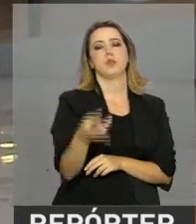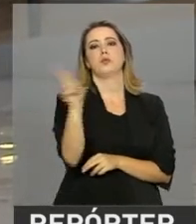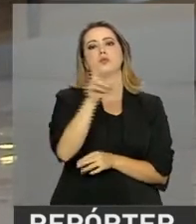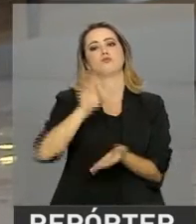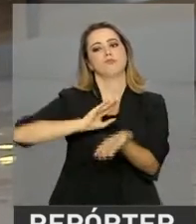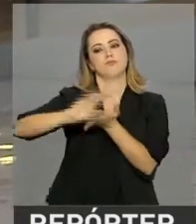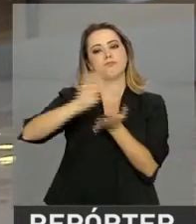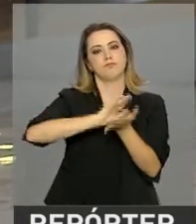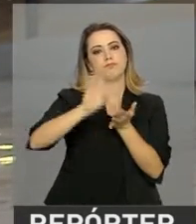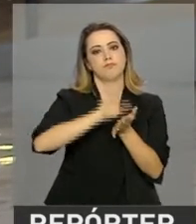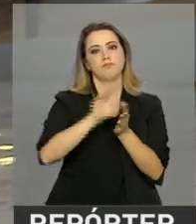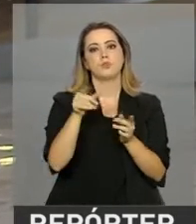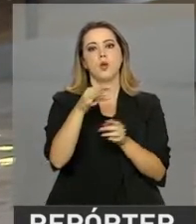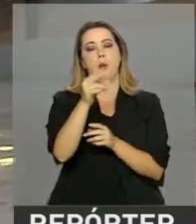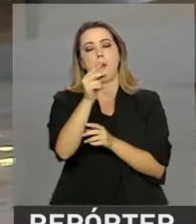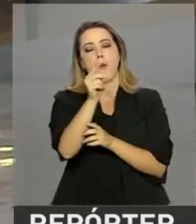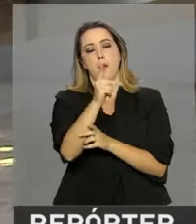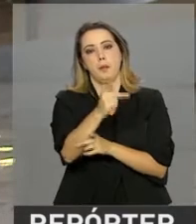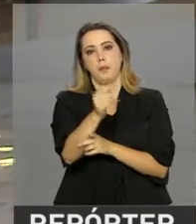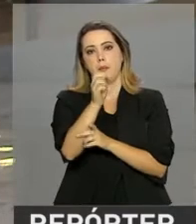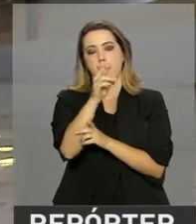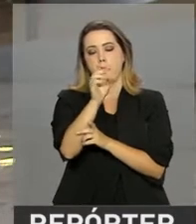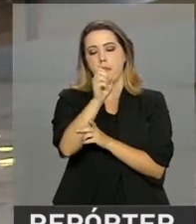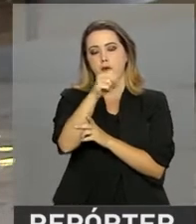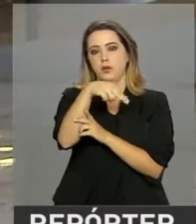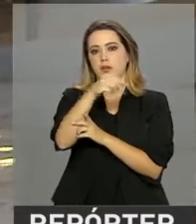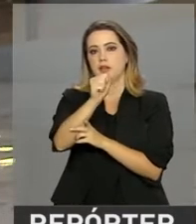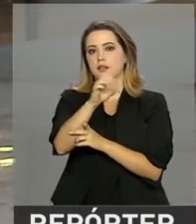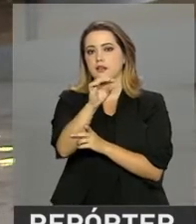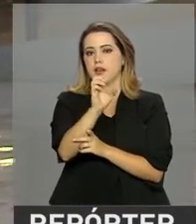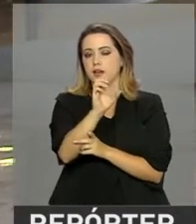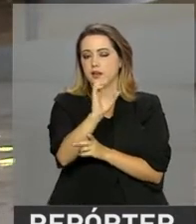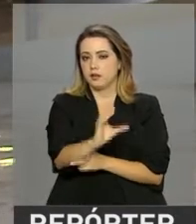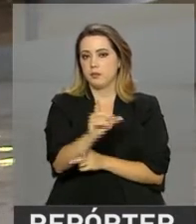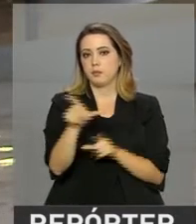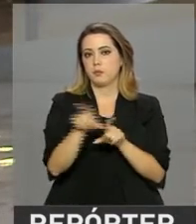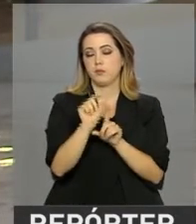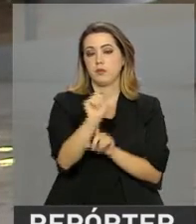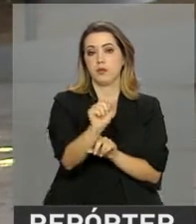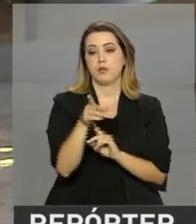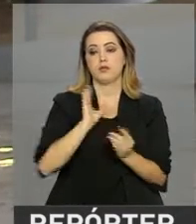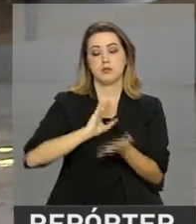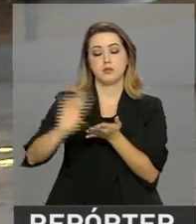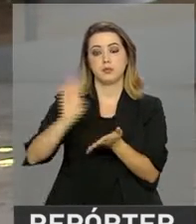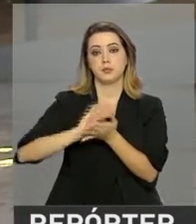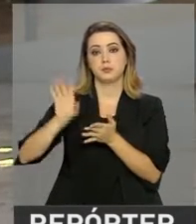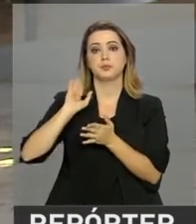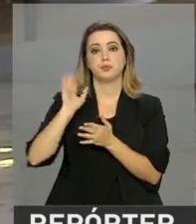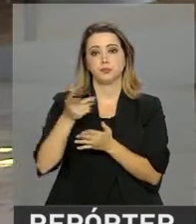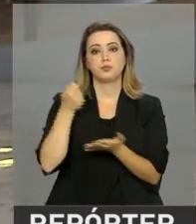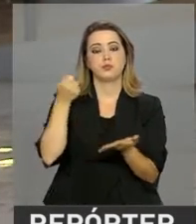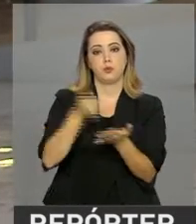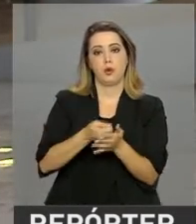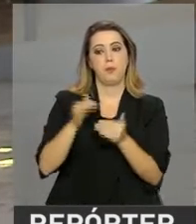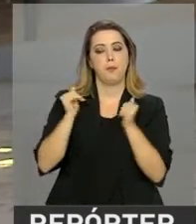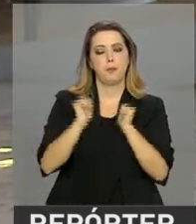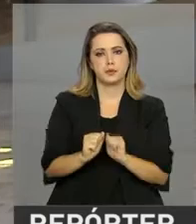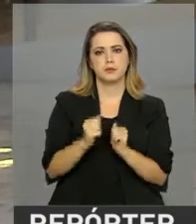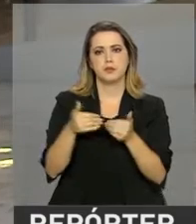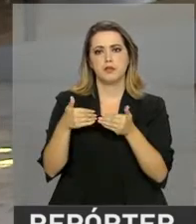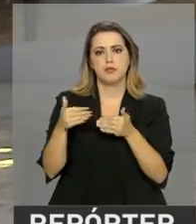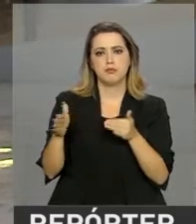ao Ensino Técnico e ao Emprego. Segundo o Ministério da Educação, estes recursos vão garantir a abertura